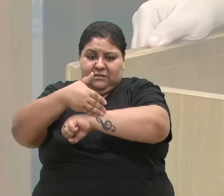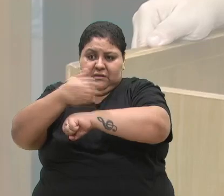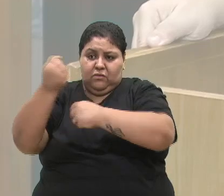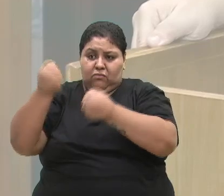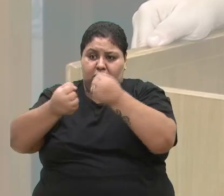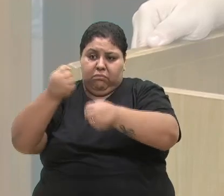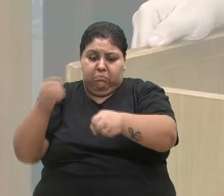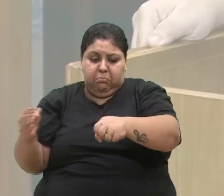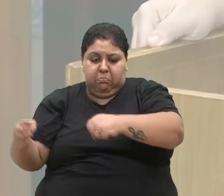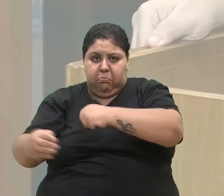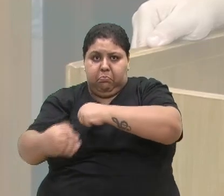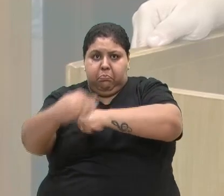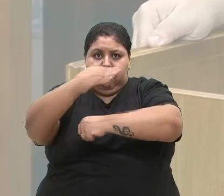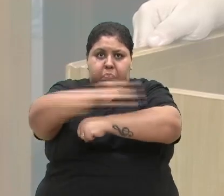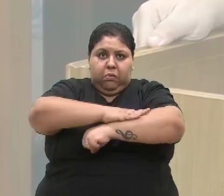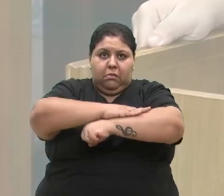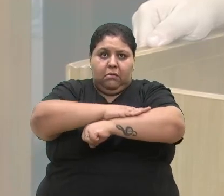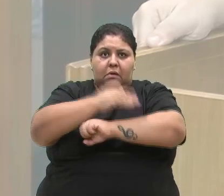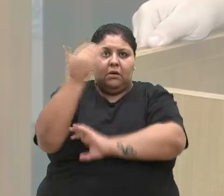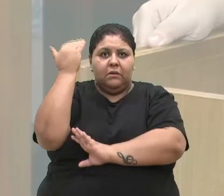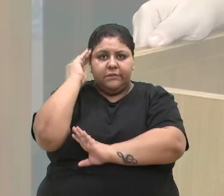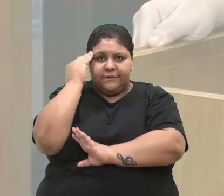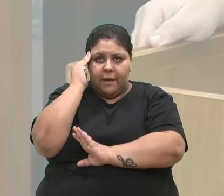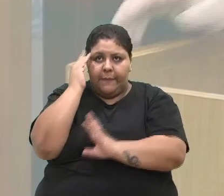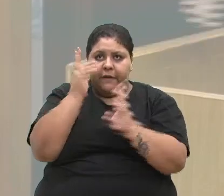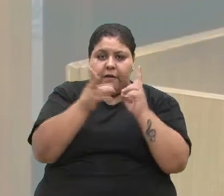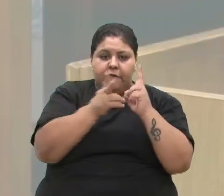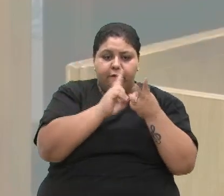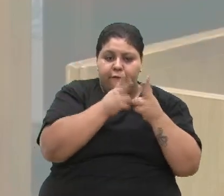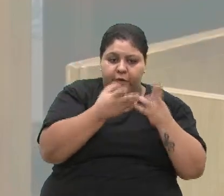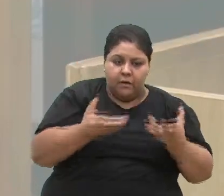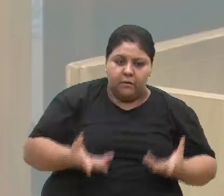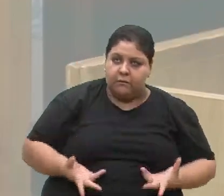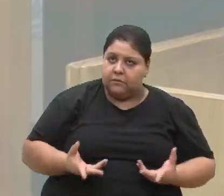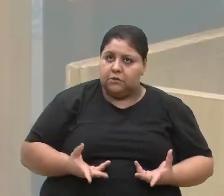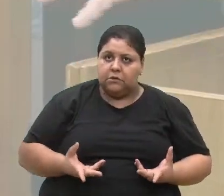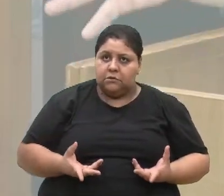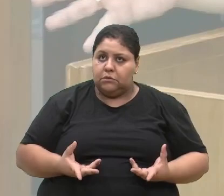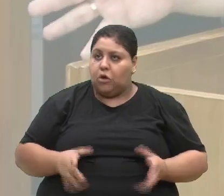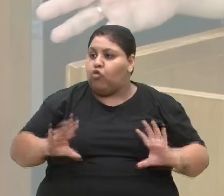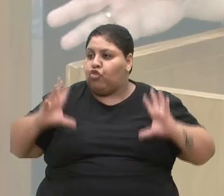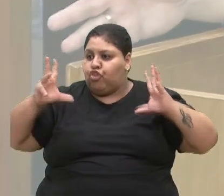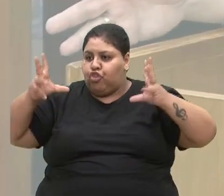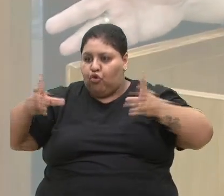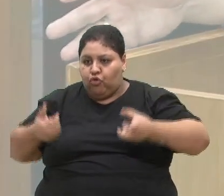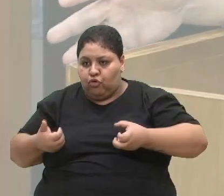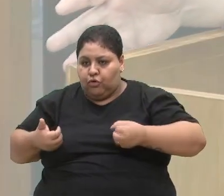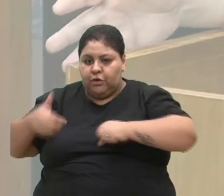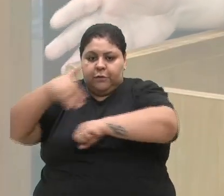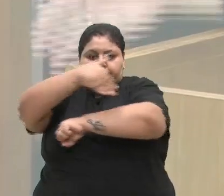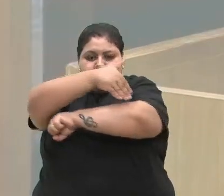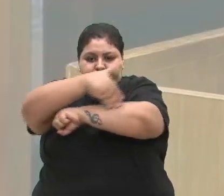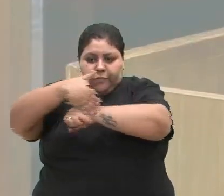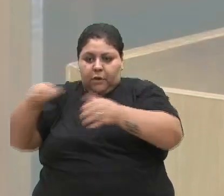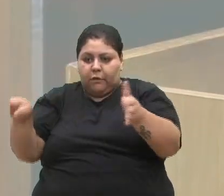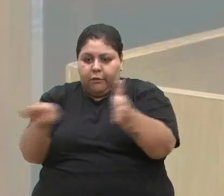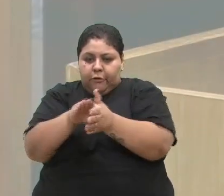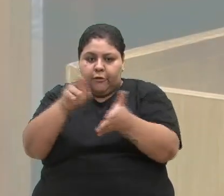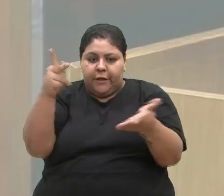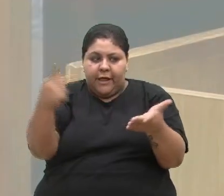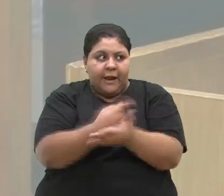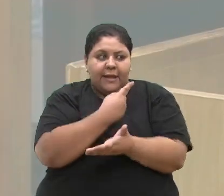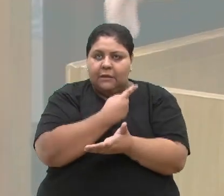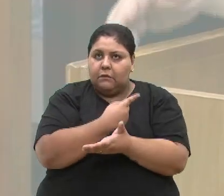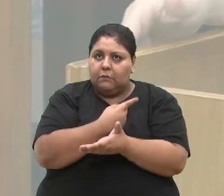da calçada, é van em cima da calçada. Bom, o que vocês puderem entender de transporte está em